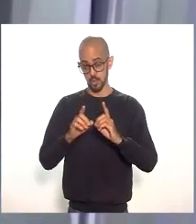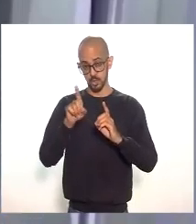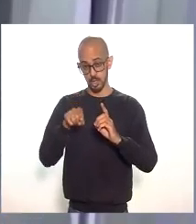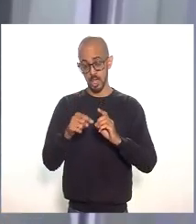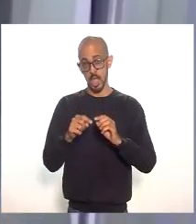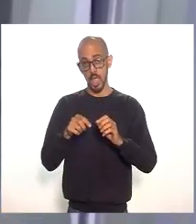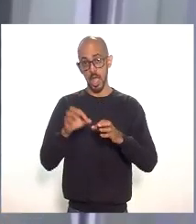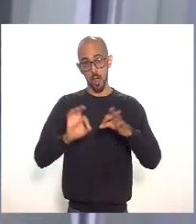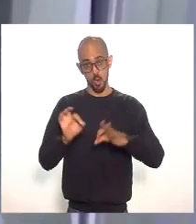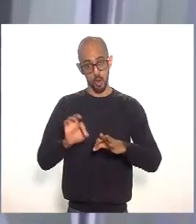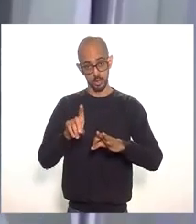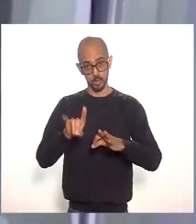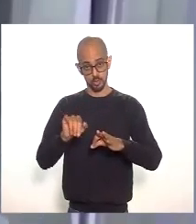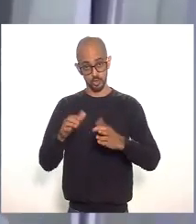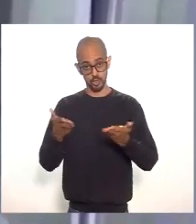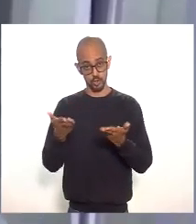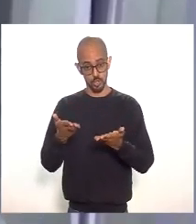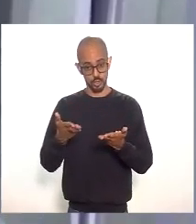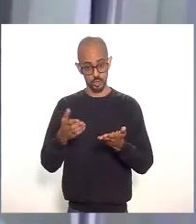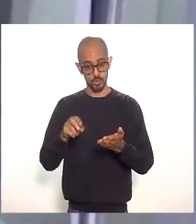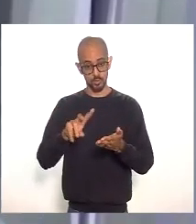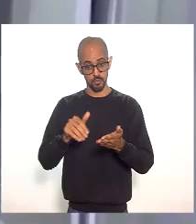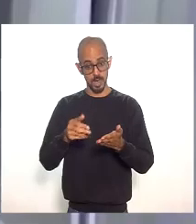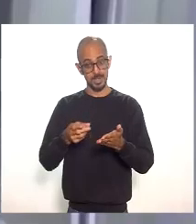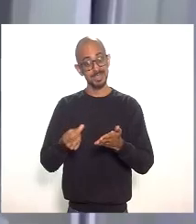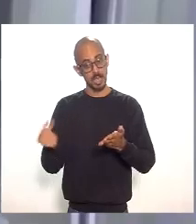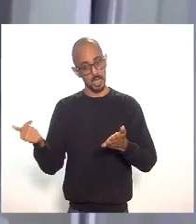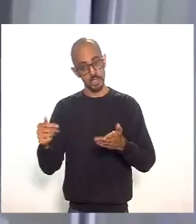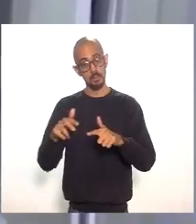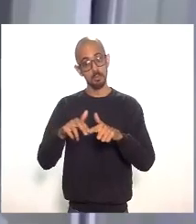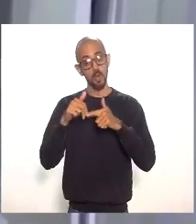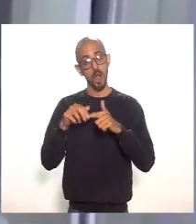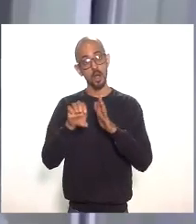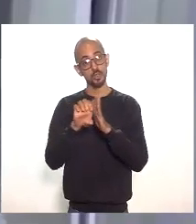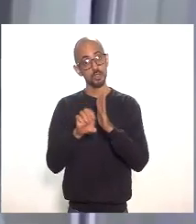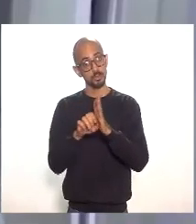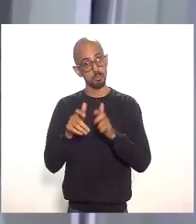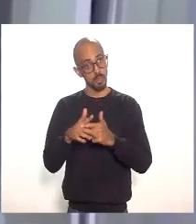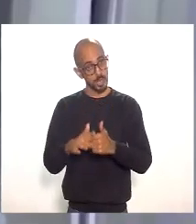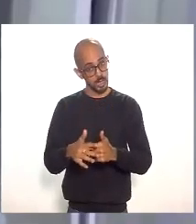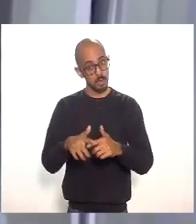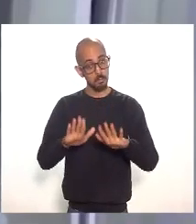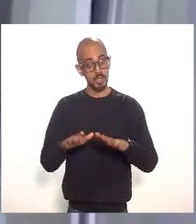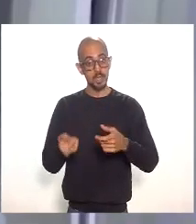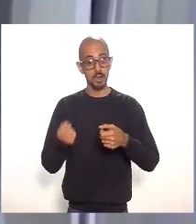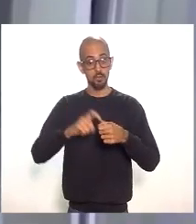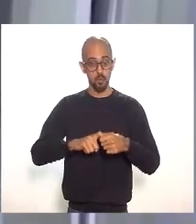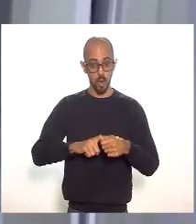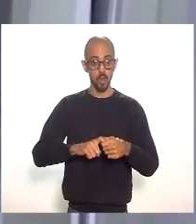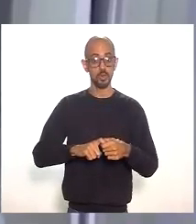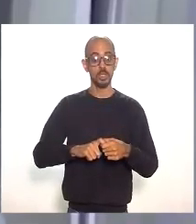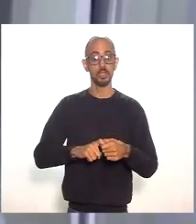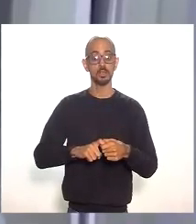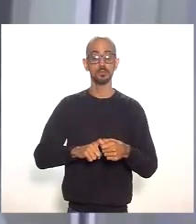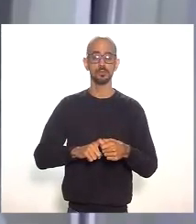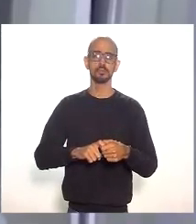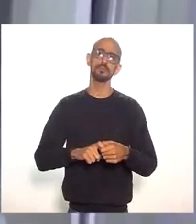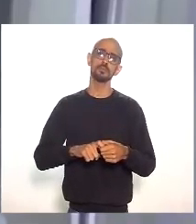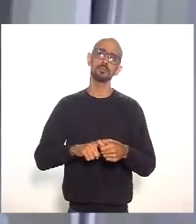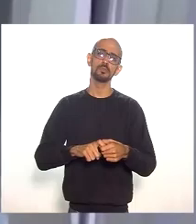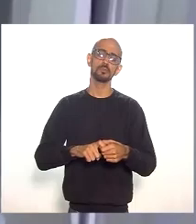dia, sairá de pauta porque recebeu várias emendas, mas ela só retornará, né, segundo diretriz aqui da presidência